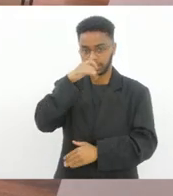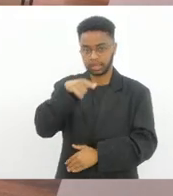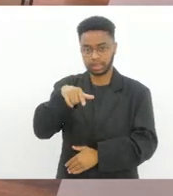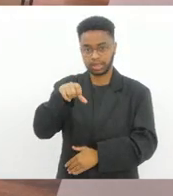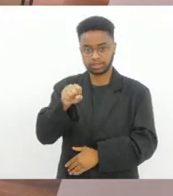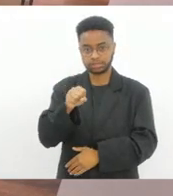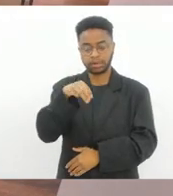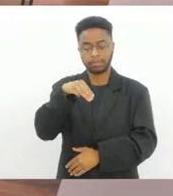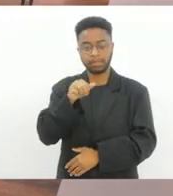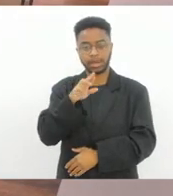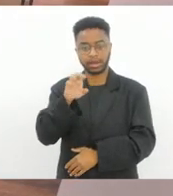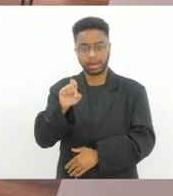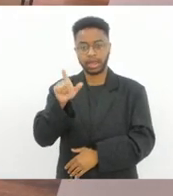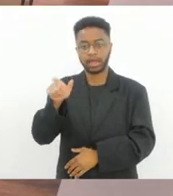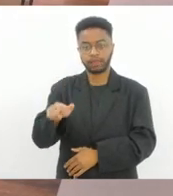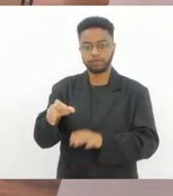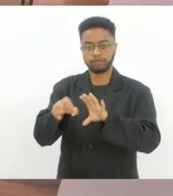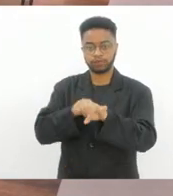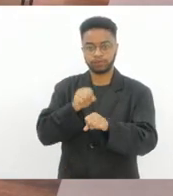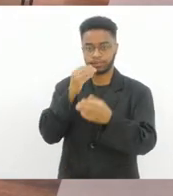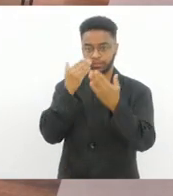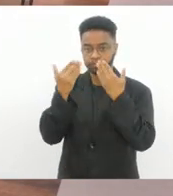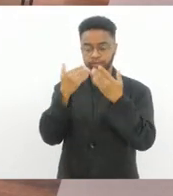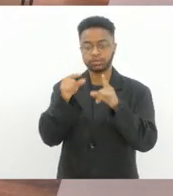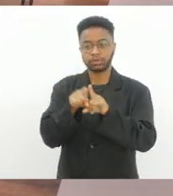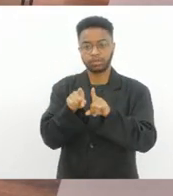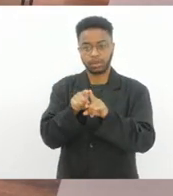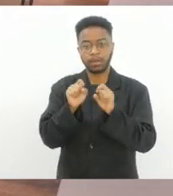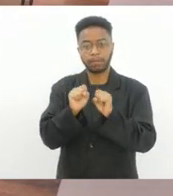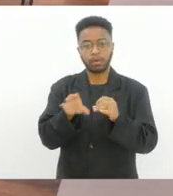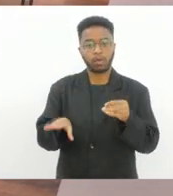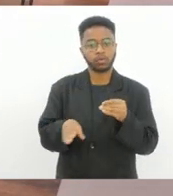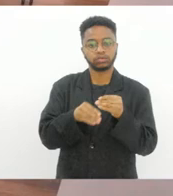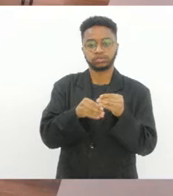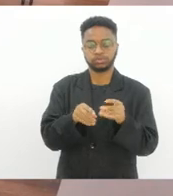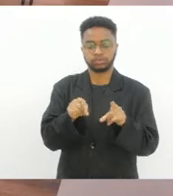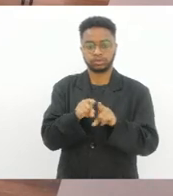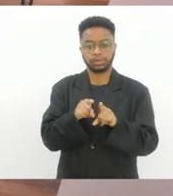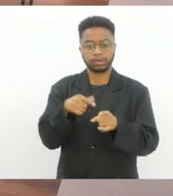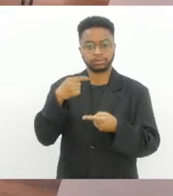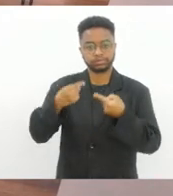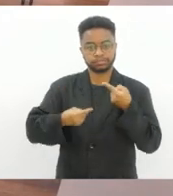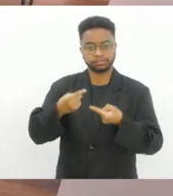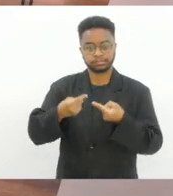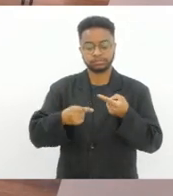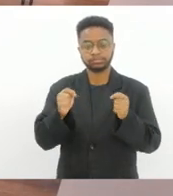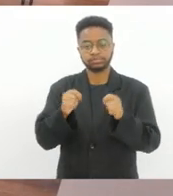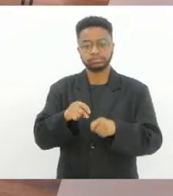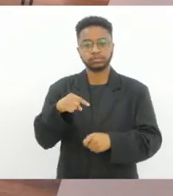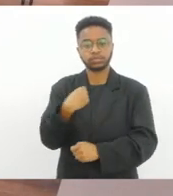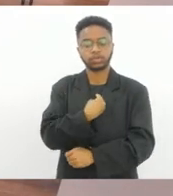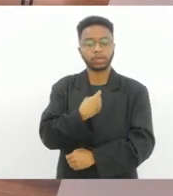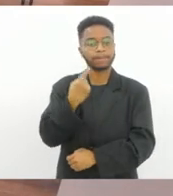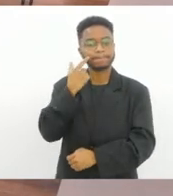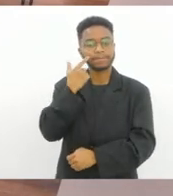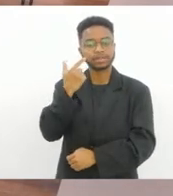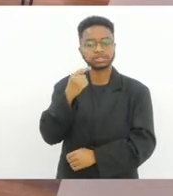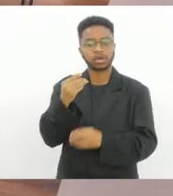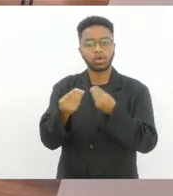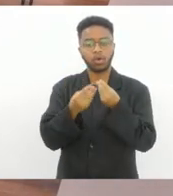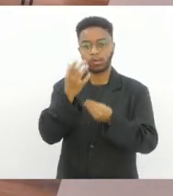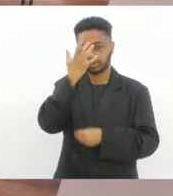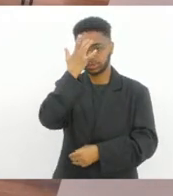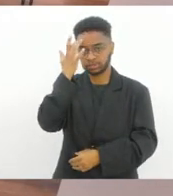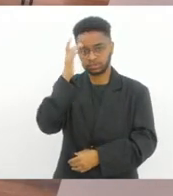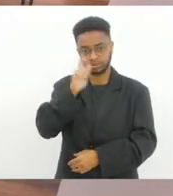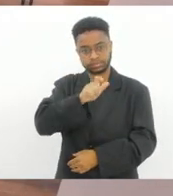Maré, que é psicóloga também e pode contribuir aí também para o debate, para a gente pensar na saúde mental